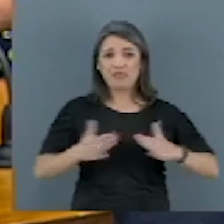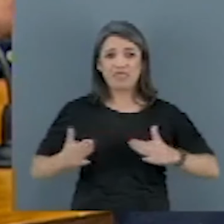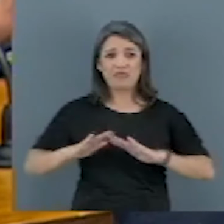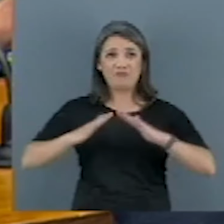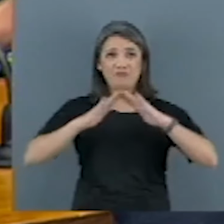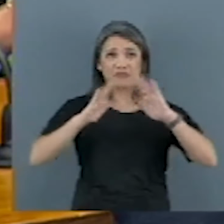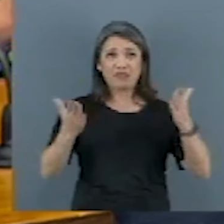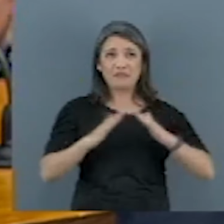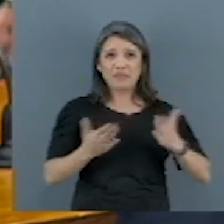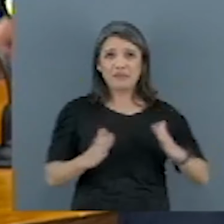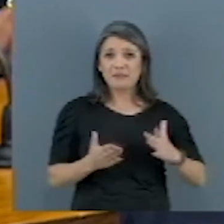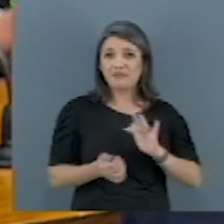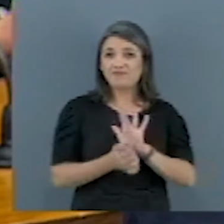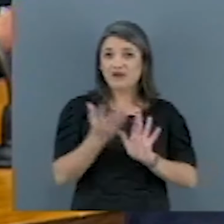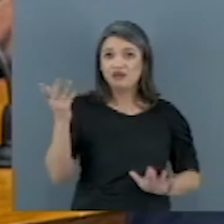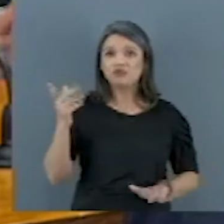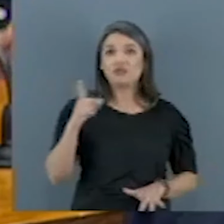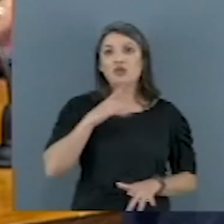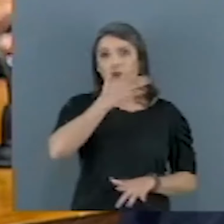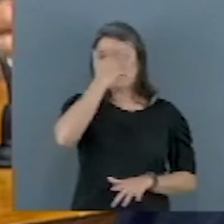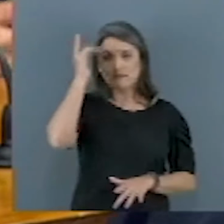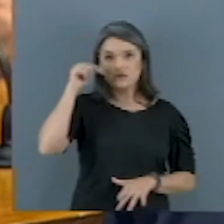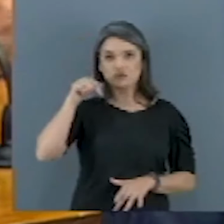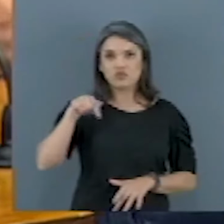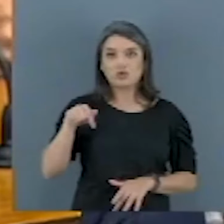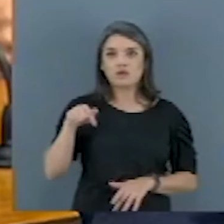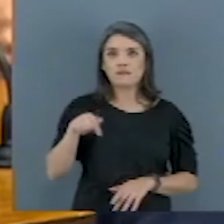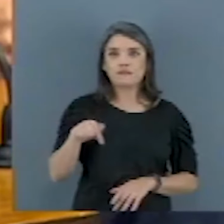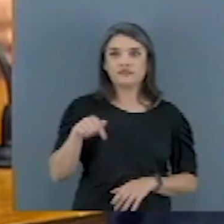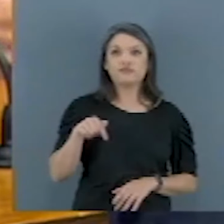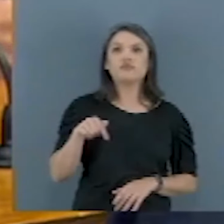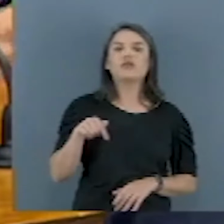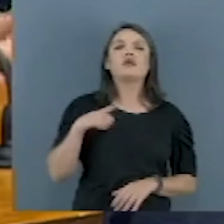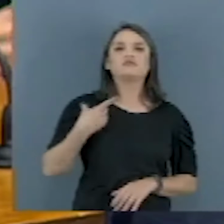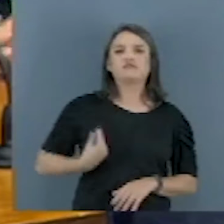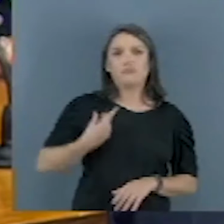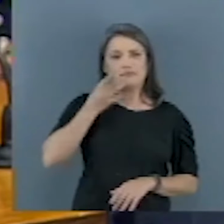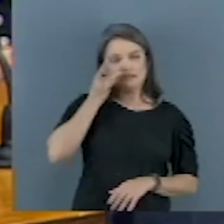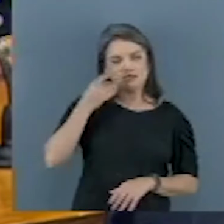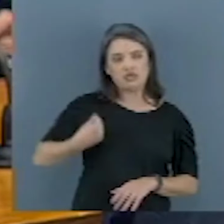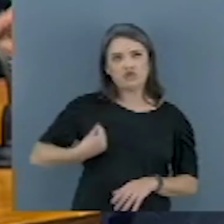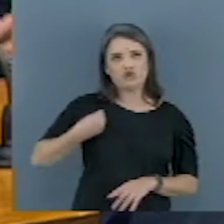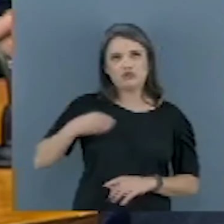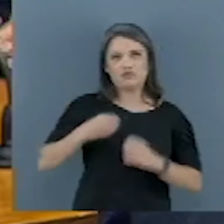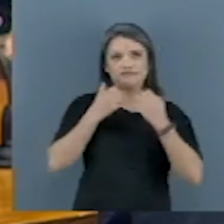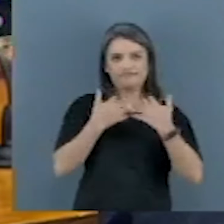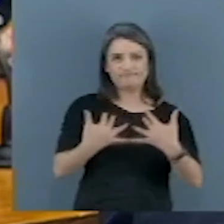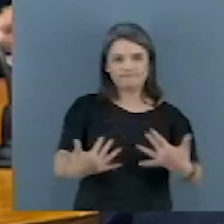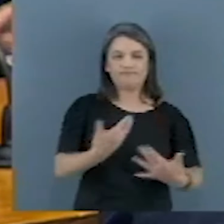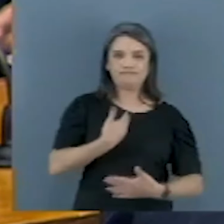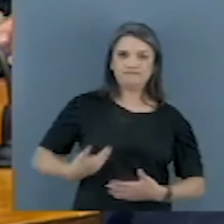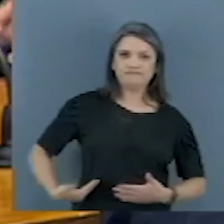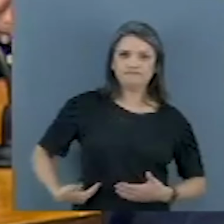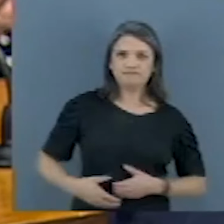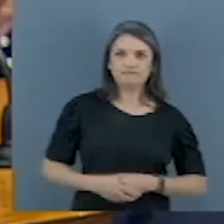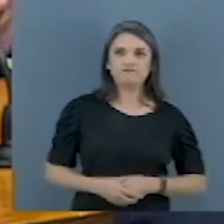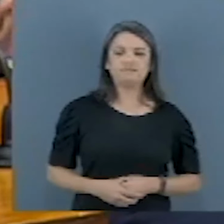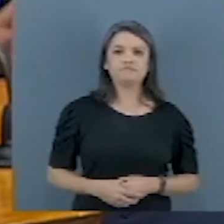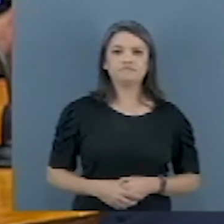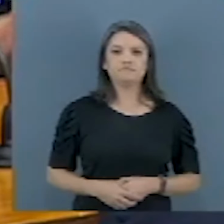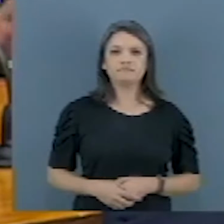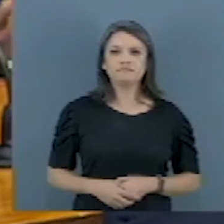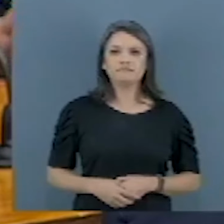aqui tem uma pessoa que é autoridade, que é o padre Bozogu, que é ali da Cajá, que está aqui, ele e o Edivan,